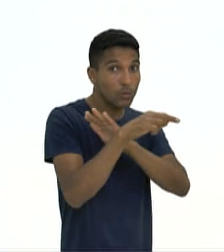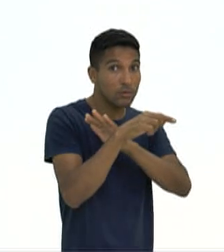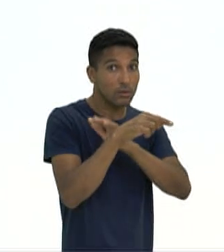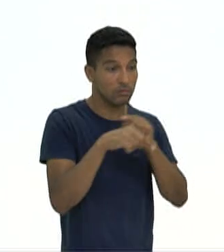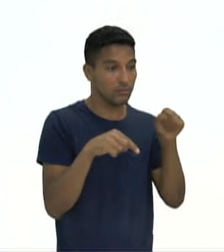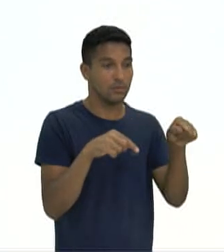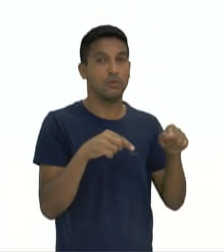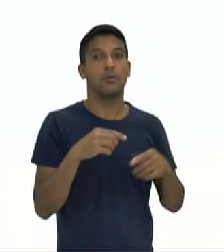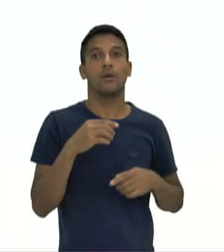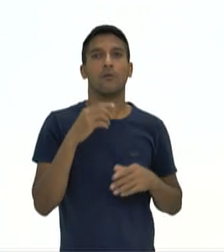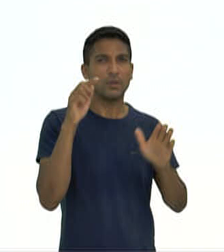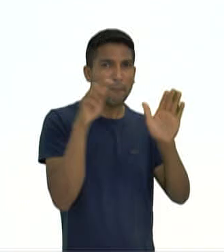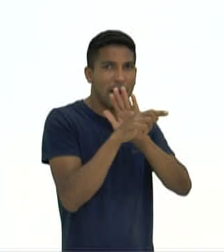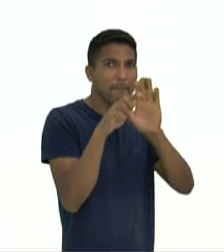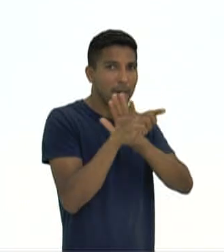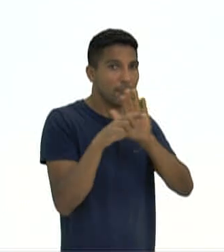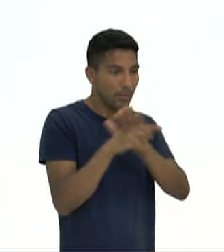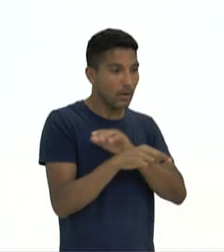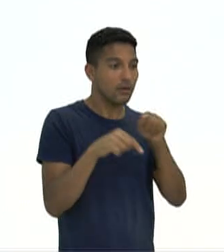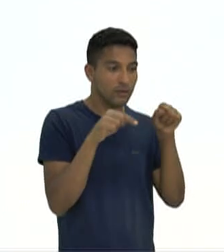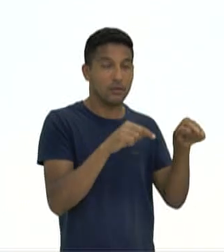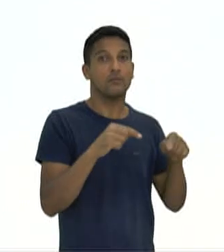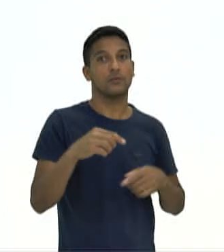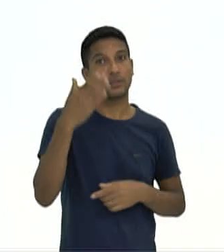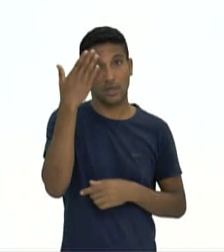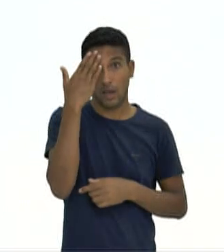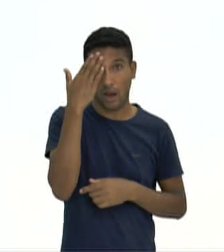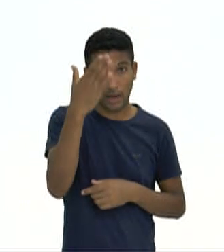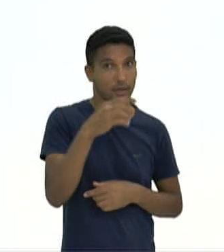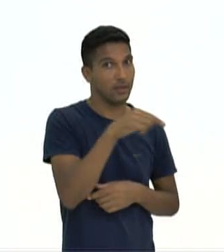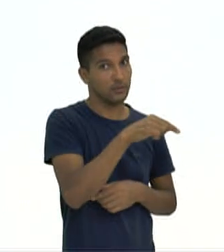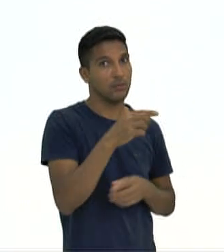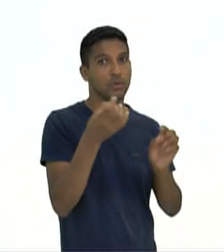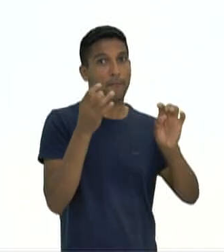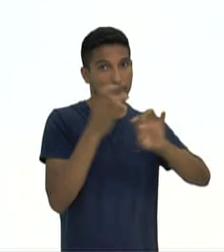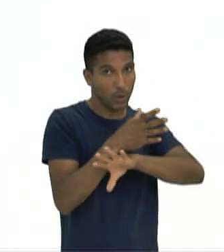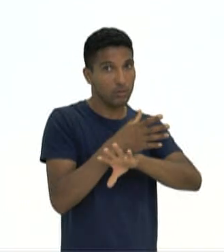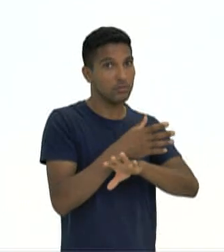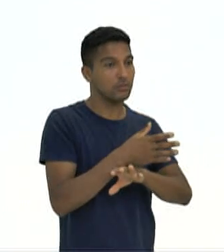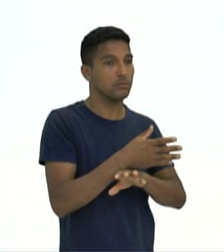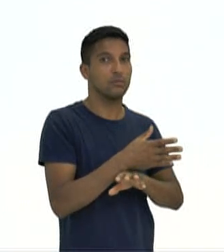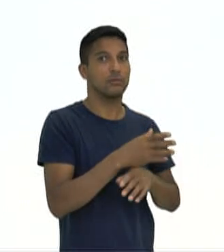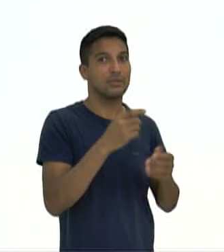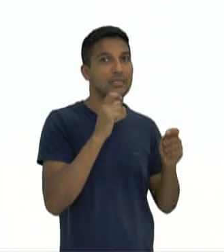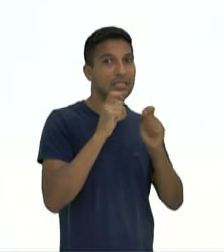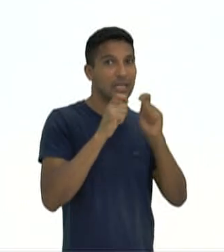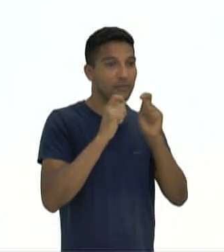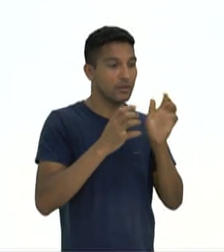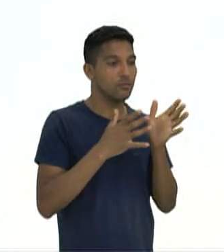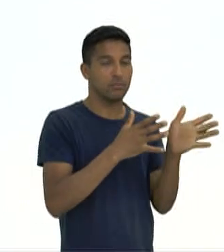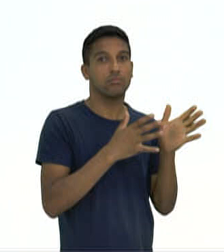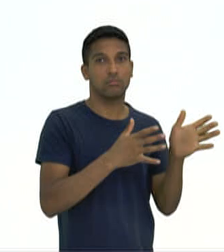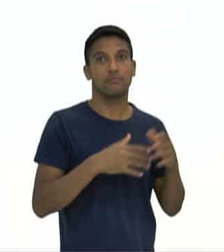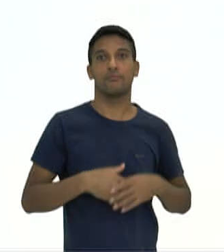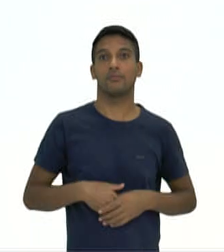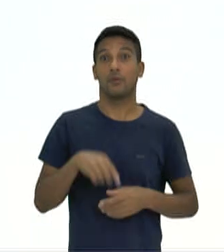ao entrevistado. Faça a edição da entrevista e elabore um título. Pode anotar.